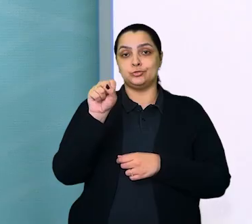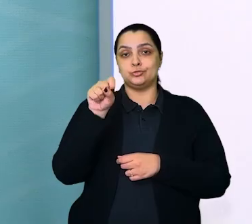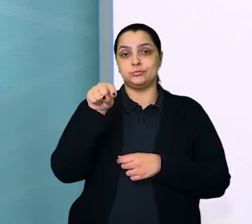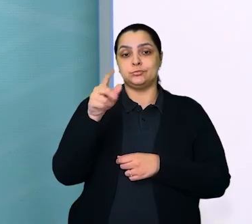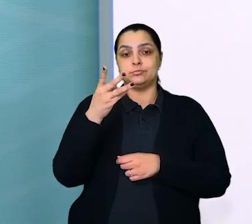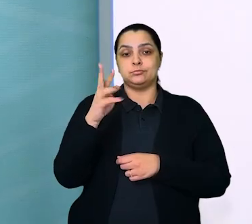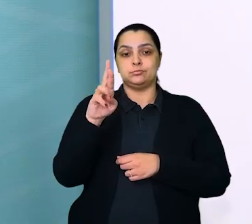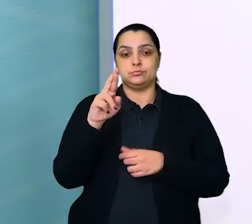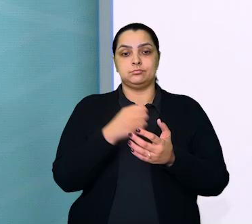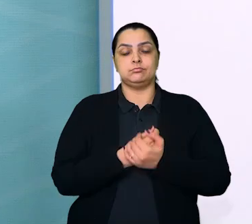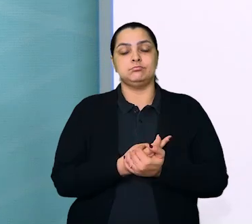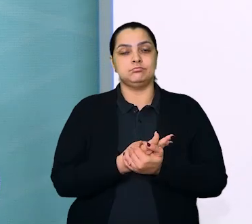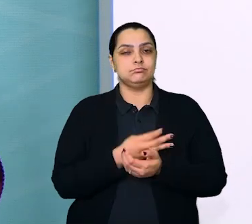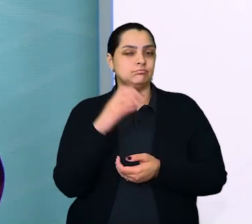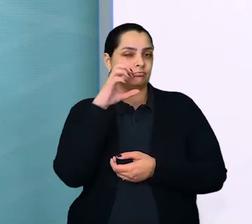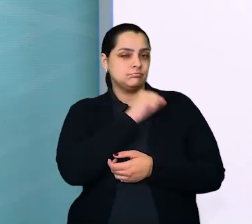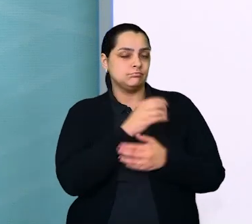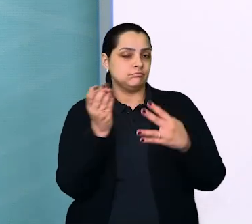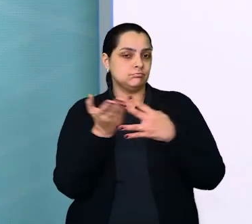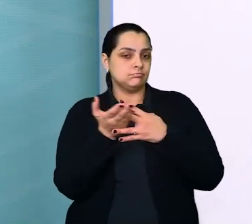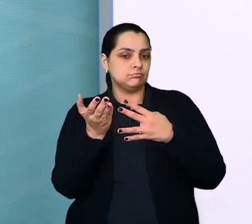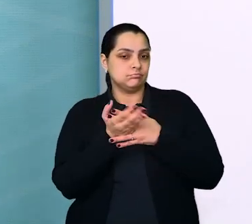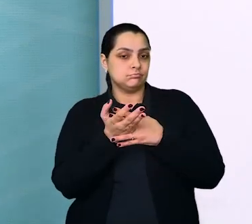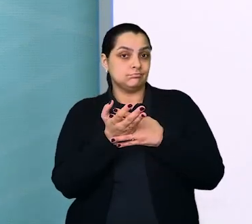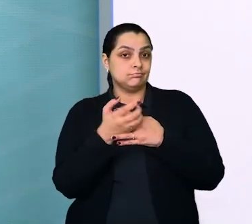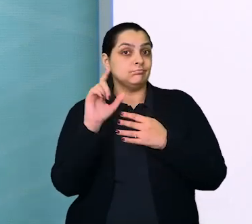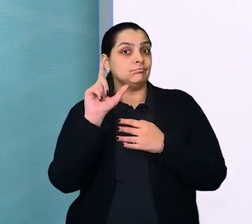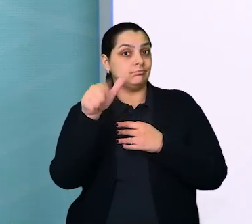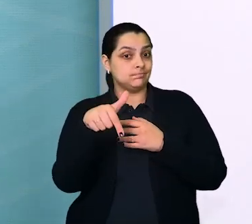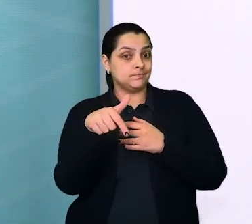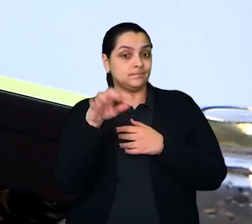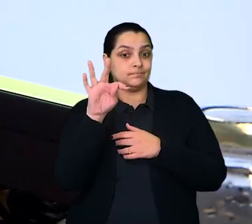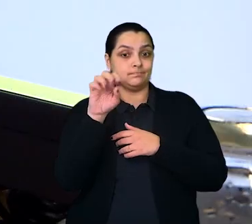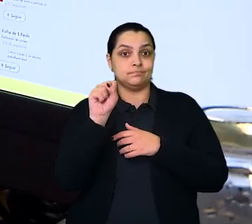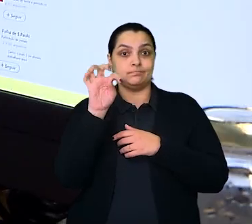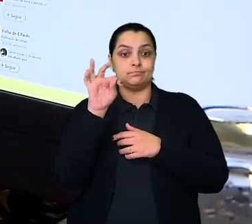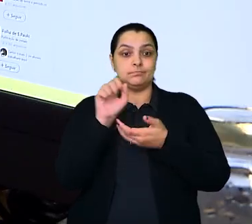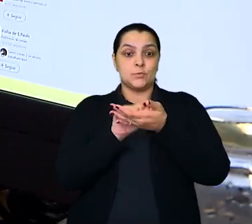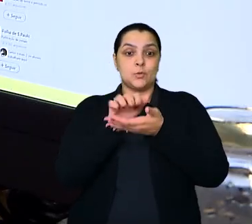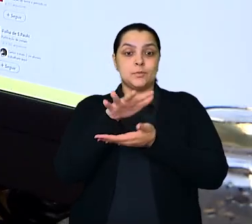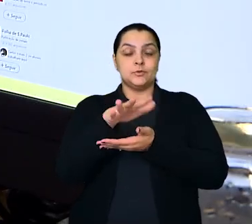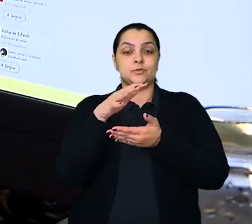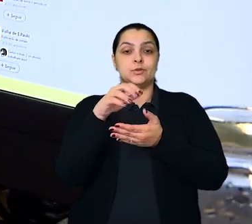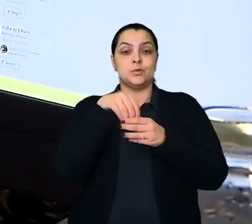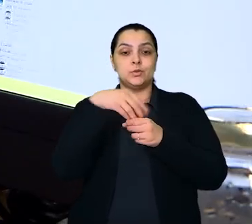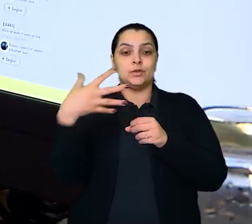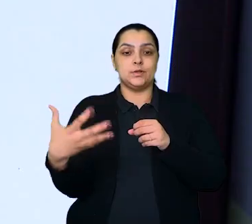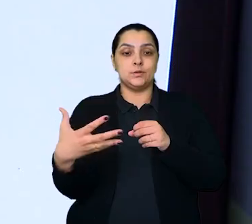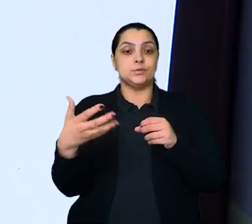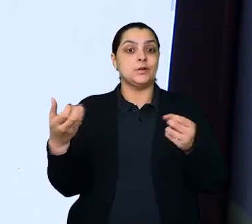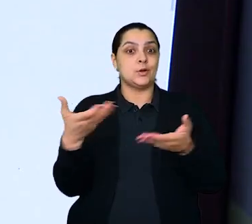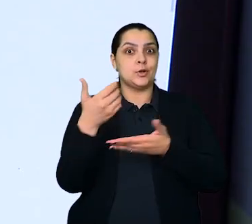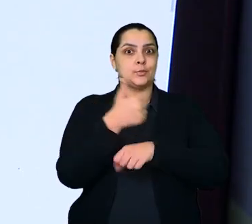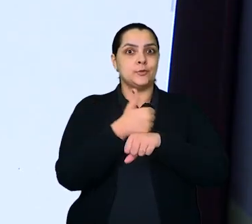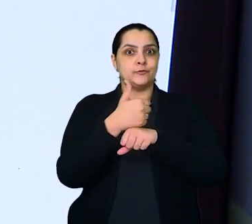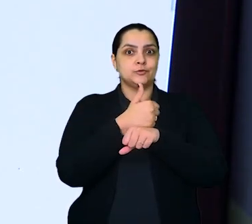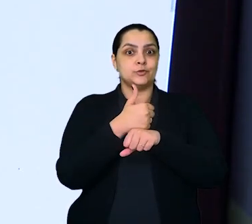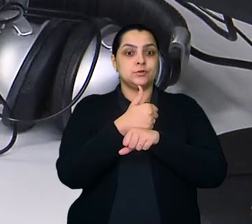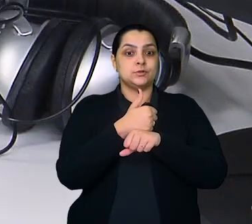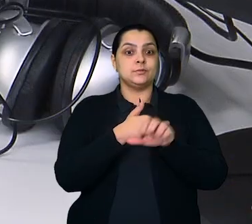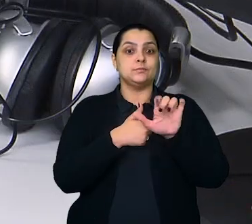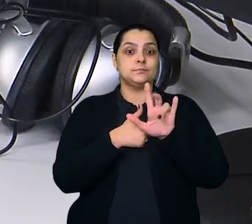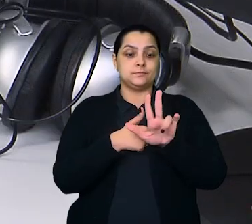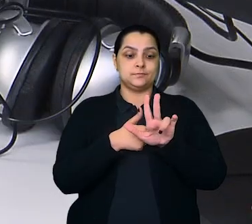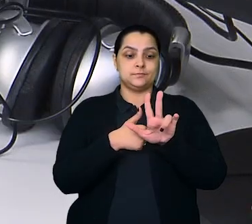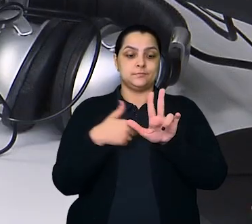csjt.jus.br. Vamos para um rápido intervalo e, na sequência, TST compartilha conteúdos na maior rede profissional do mundo,